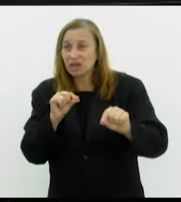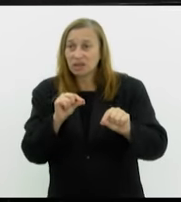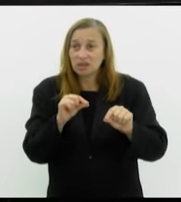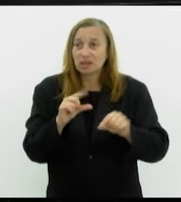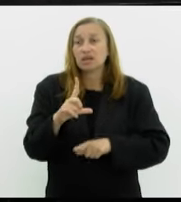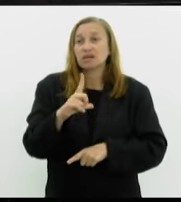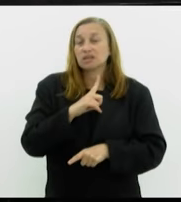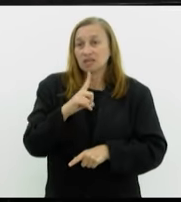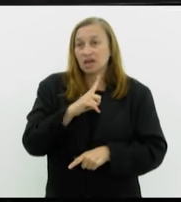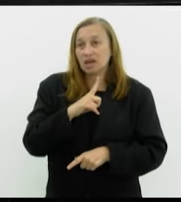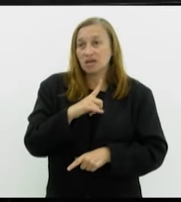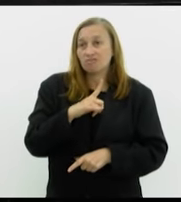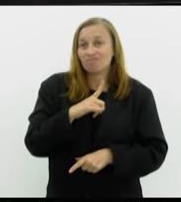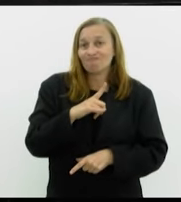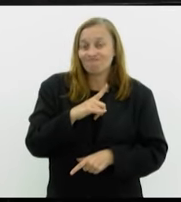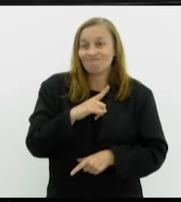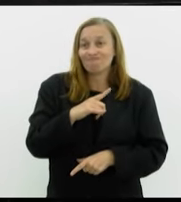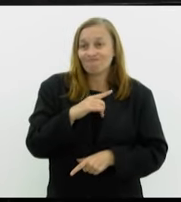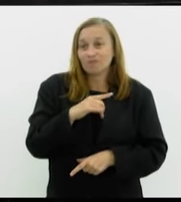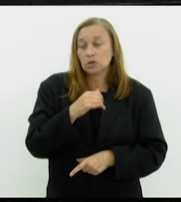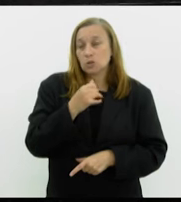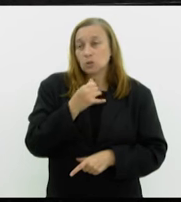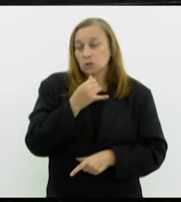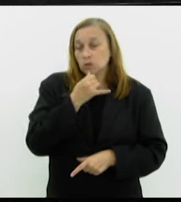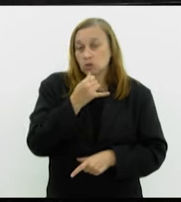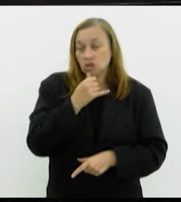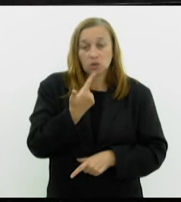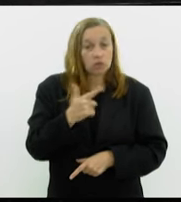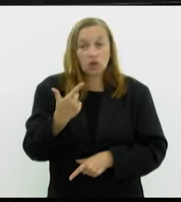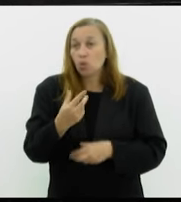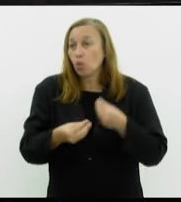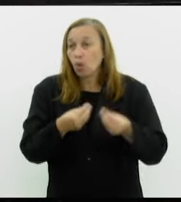tem uma tragédia, não tem saída.